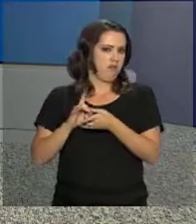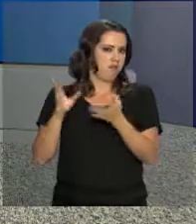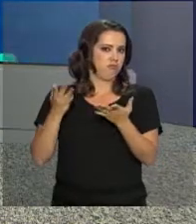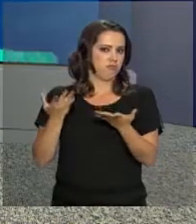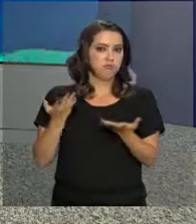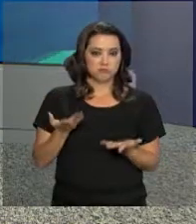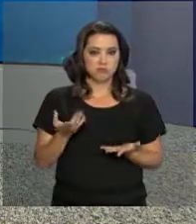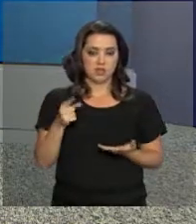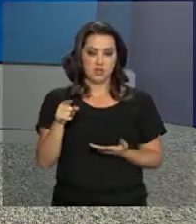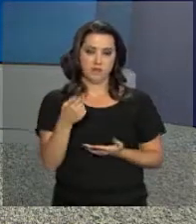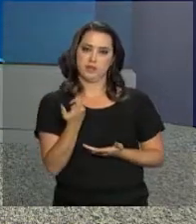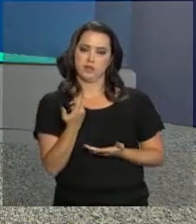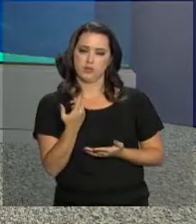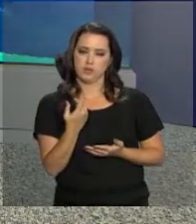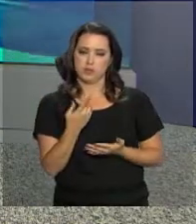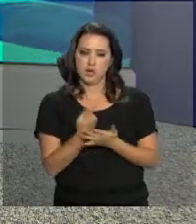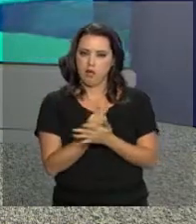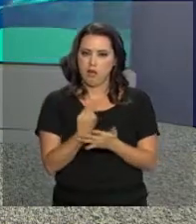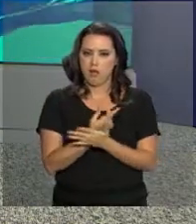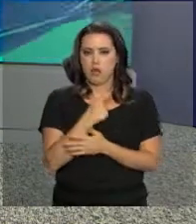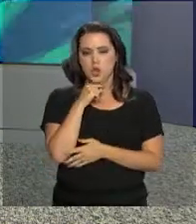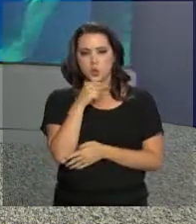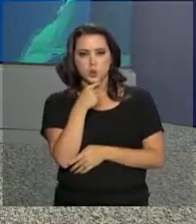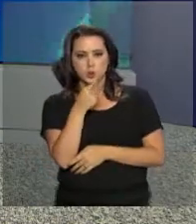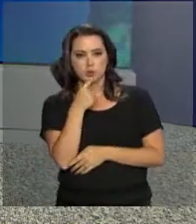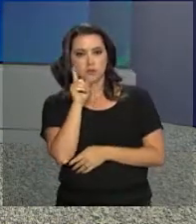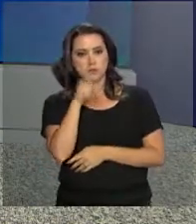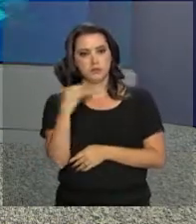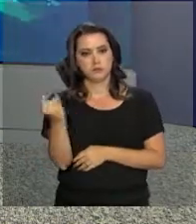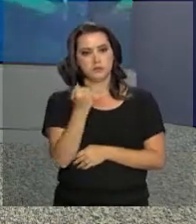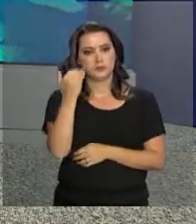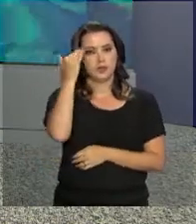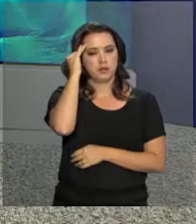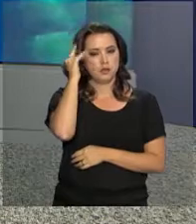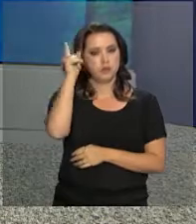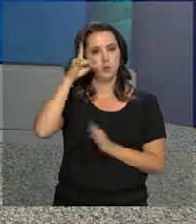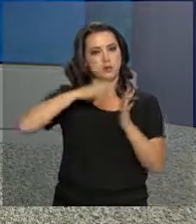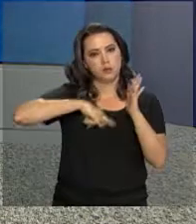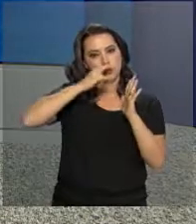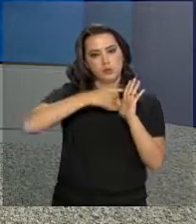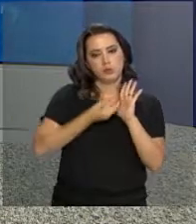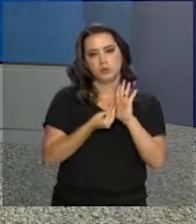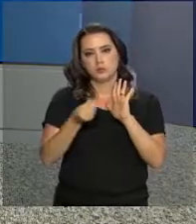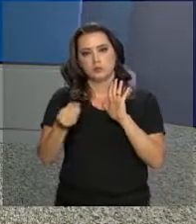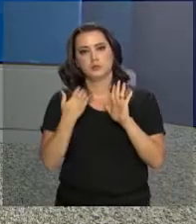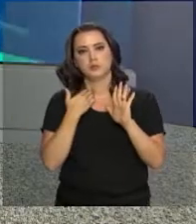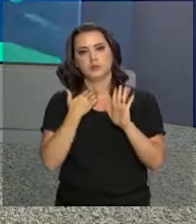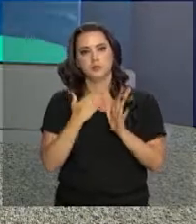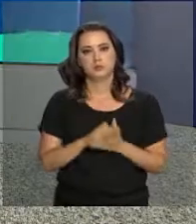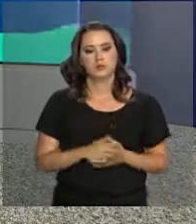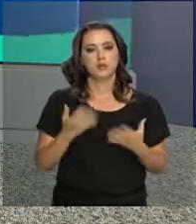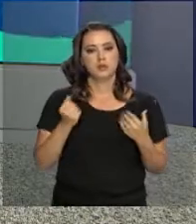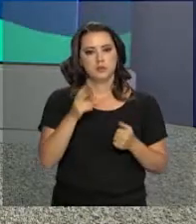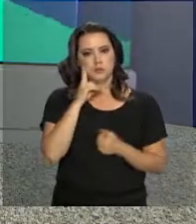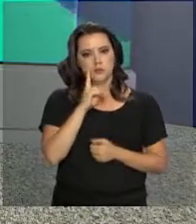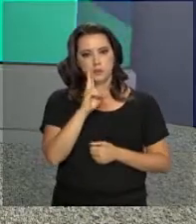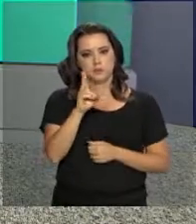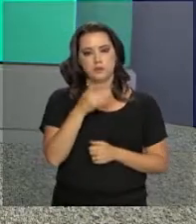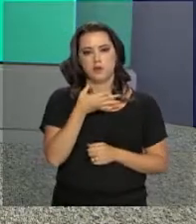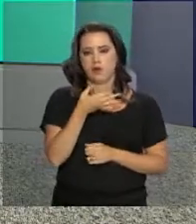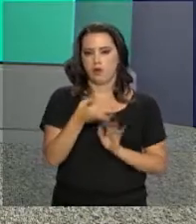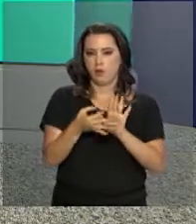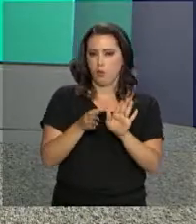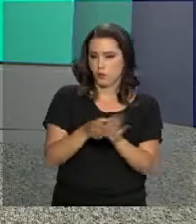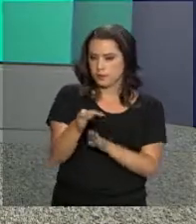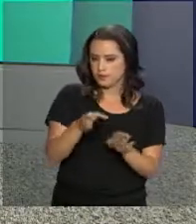automático. Para não se enganar e não se endividar, é fundamental entender o documento enviado pelos bancos. Vamos acompanhar